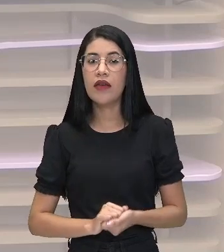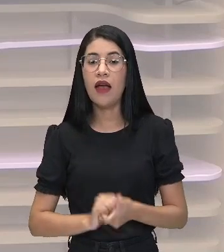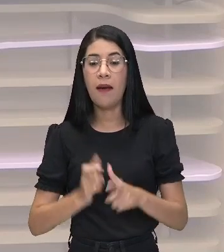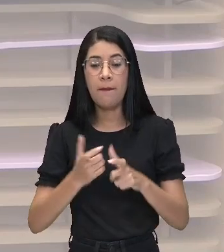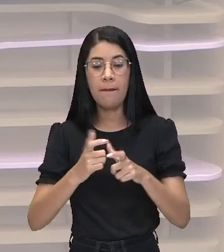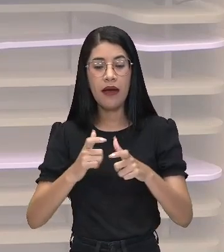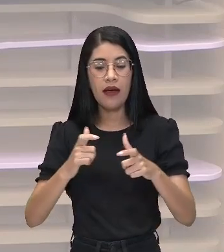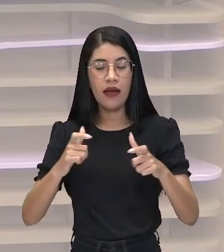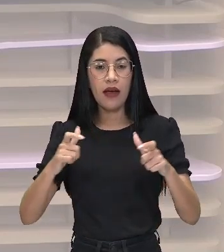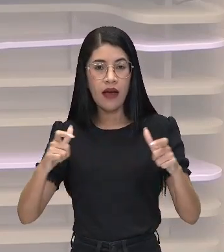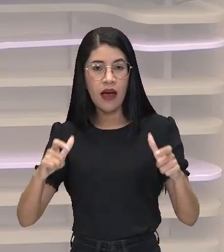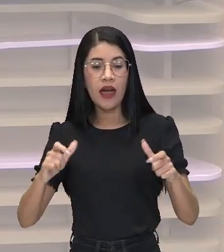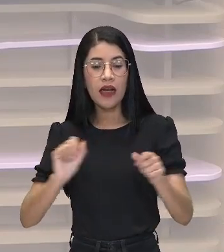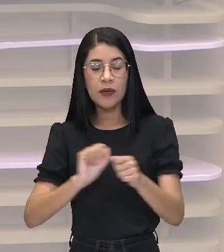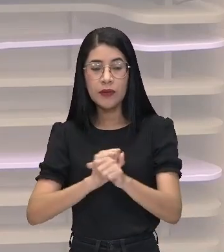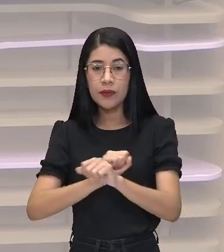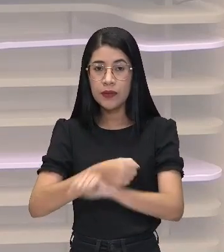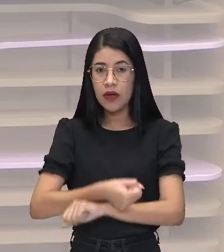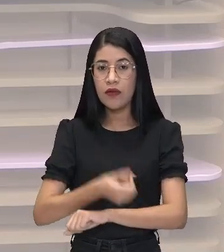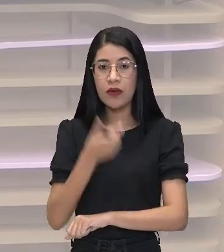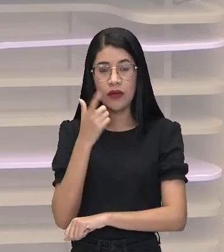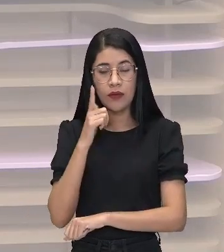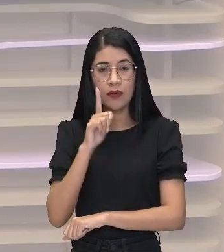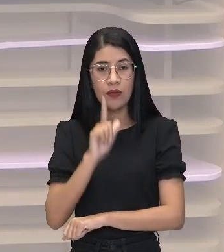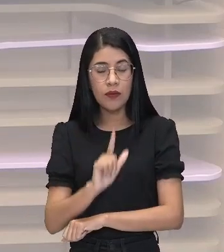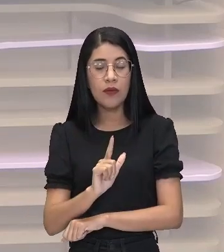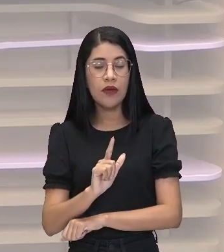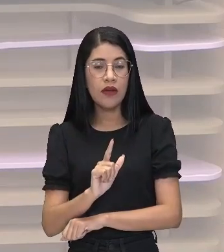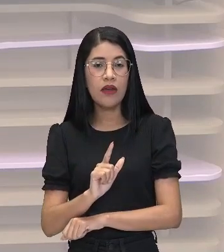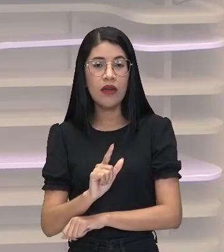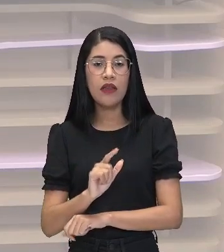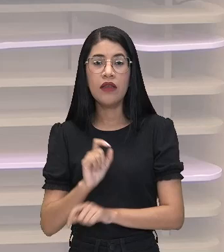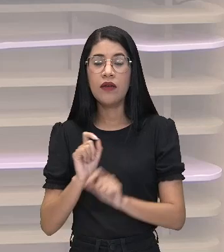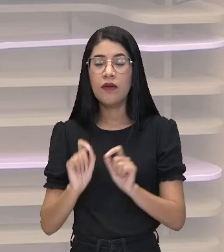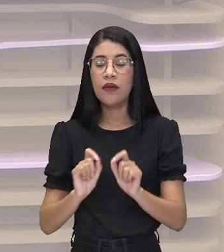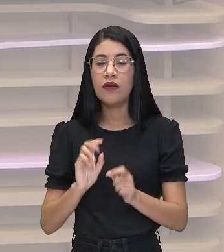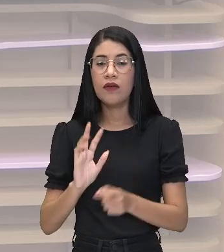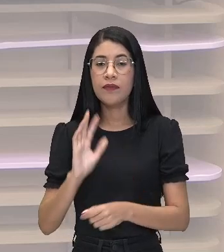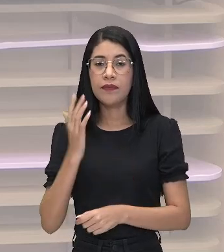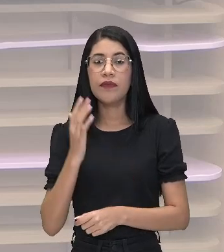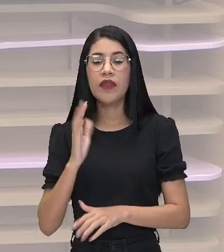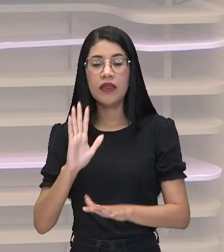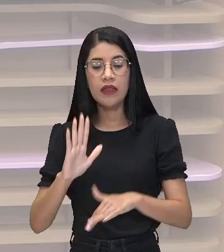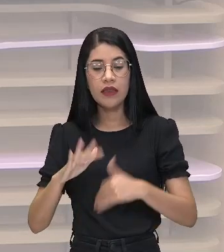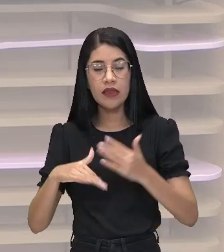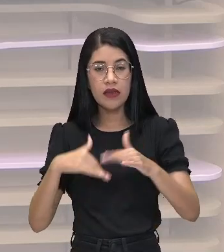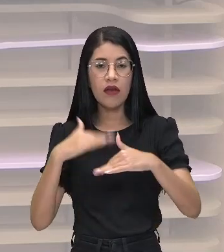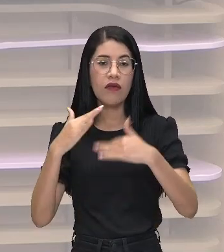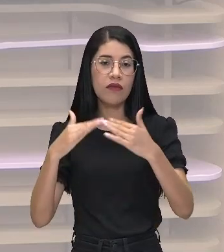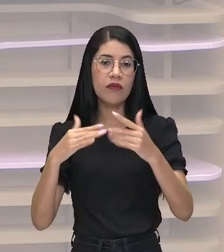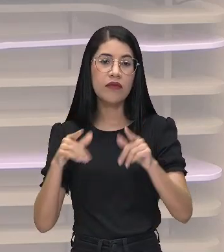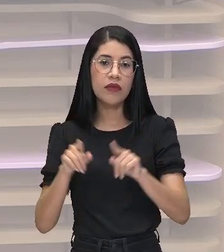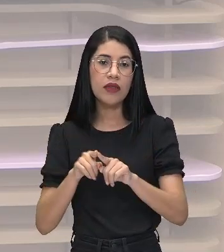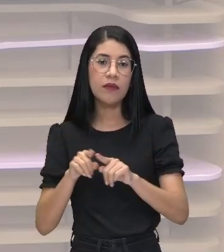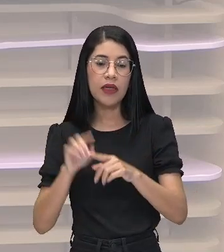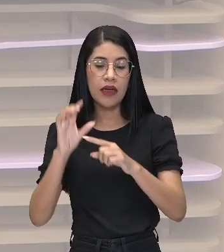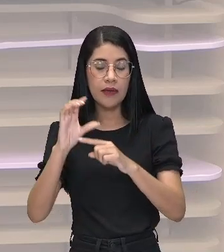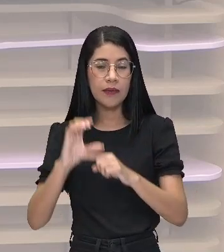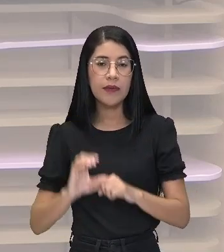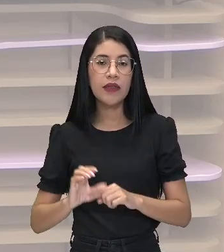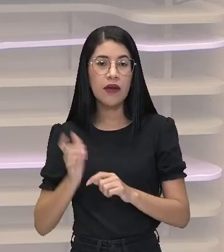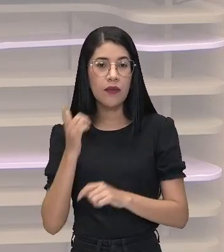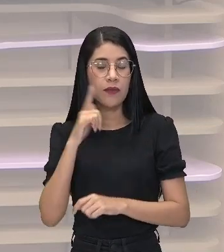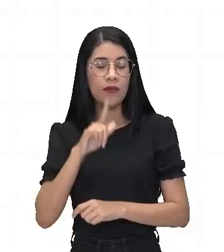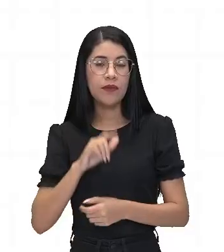povos, quanto mais escravos eles tinham ali naquele período, a gente tinha esse desenvolvimento na capitania.